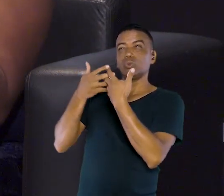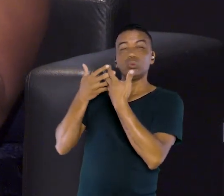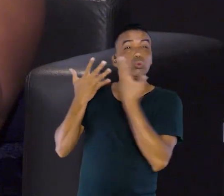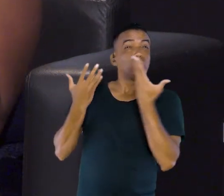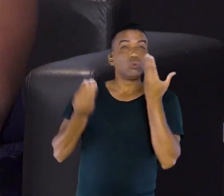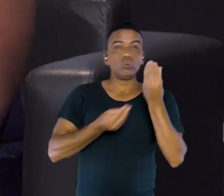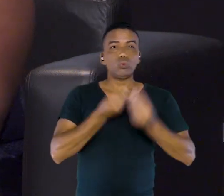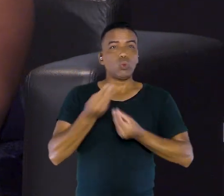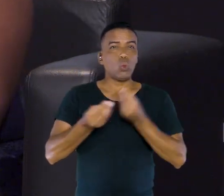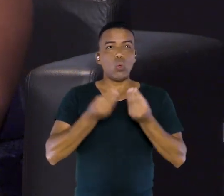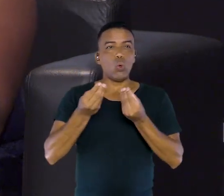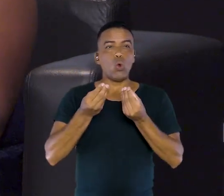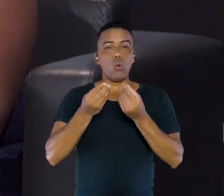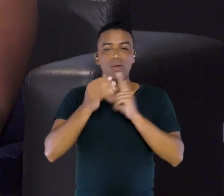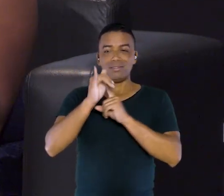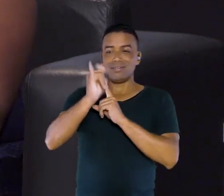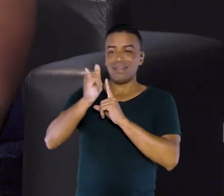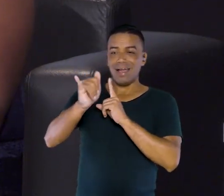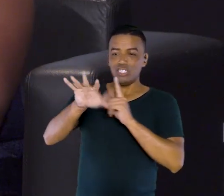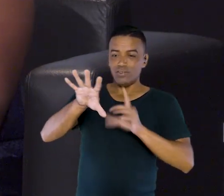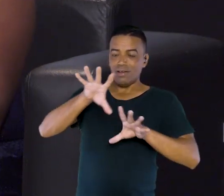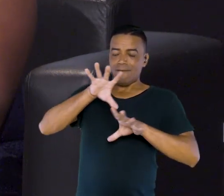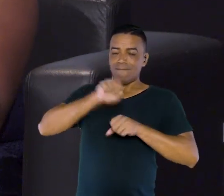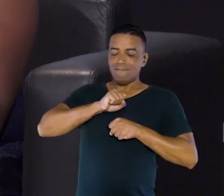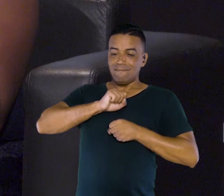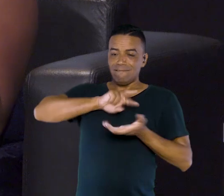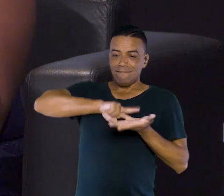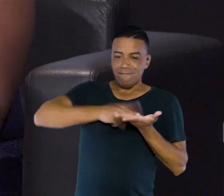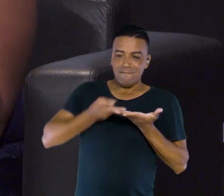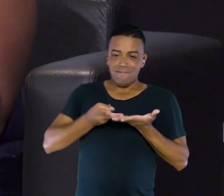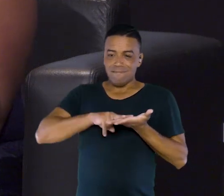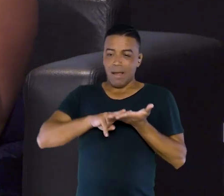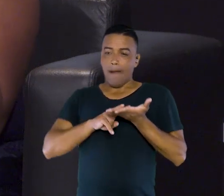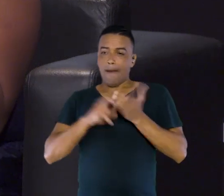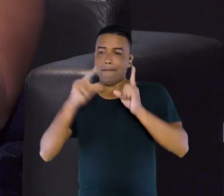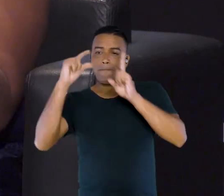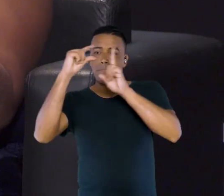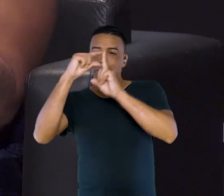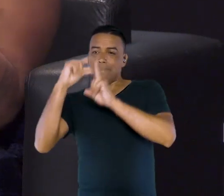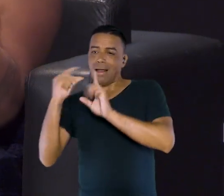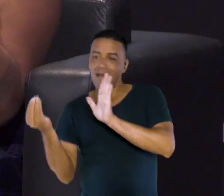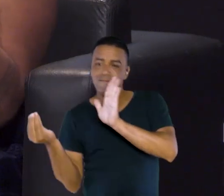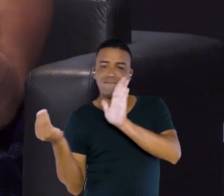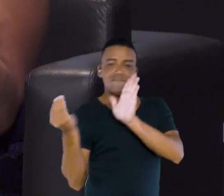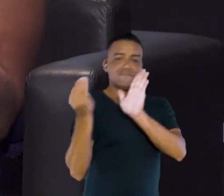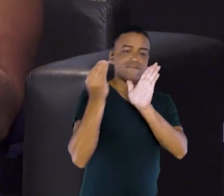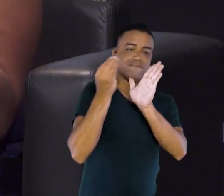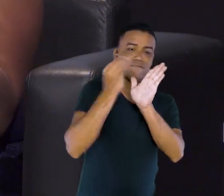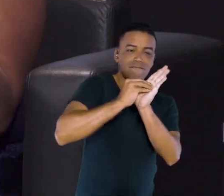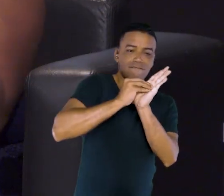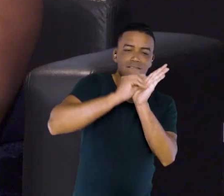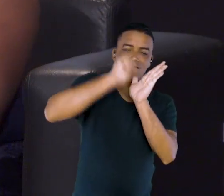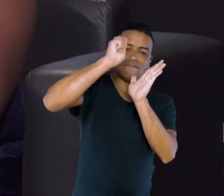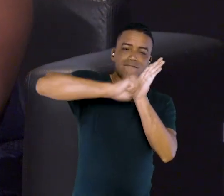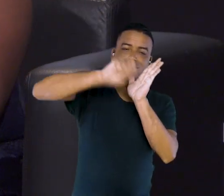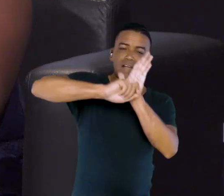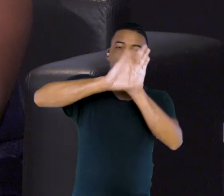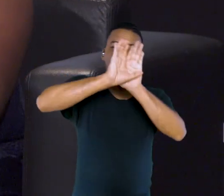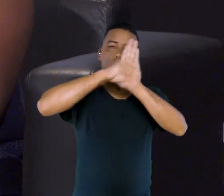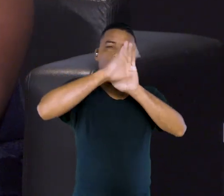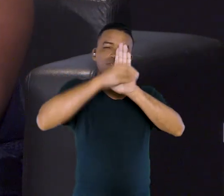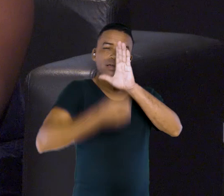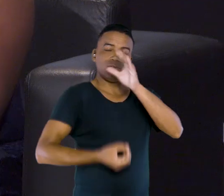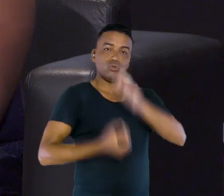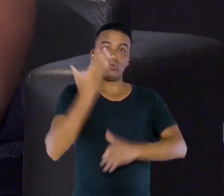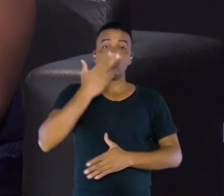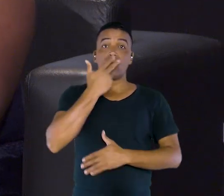como pegar essas narrativas, né? Como traduzir essas palavras, como criar